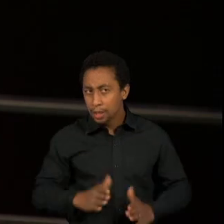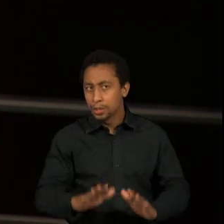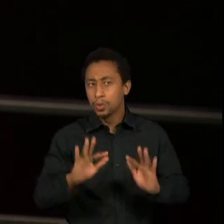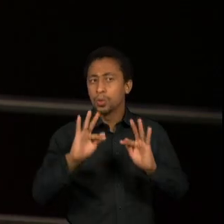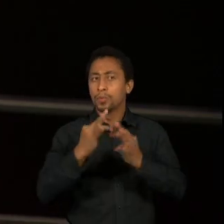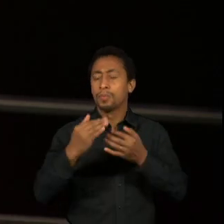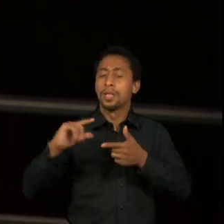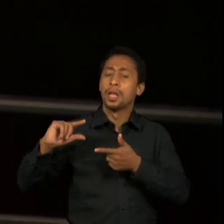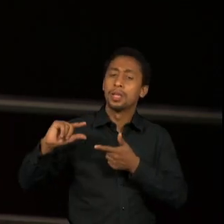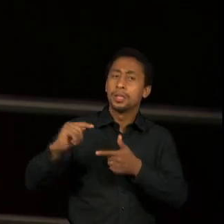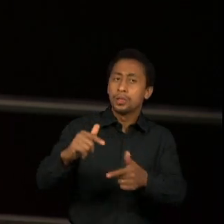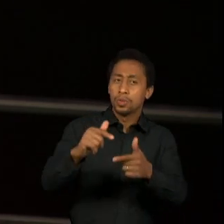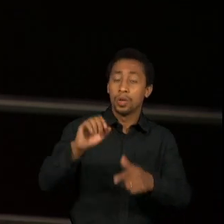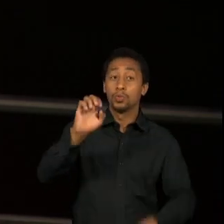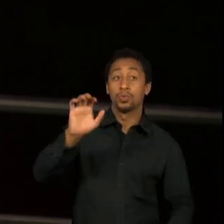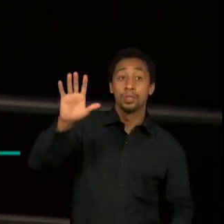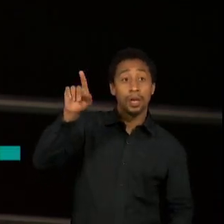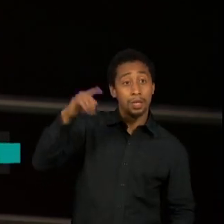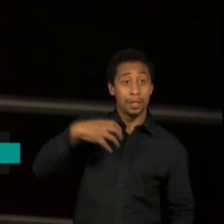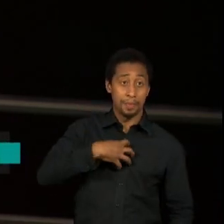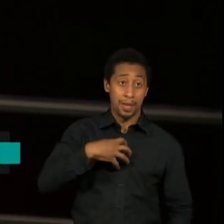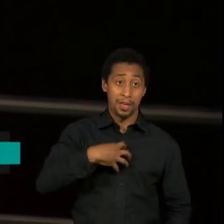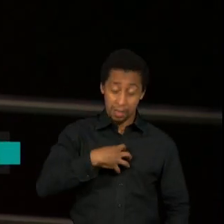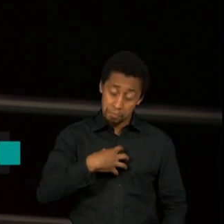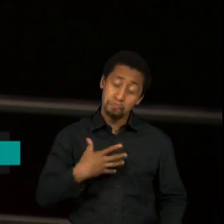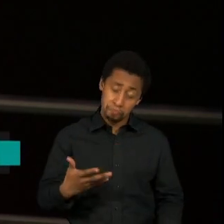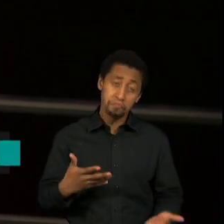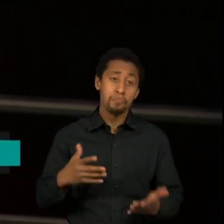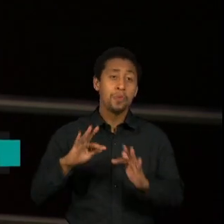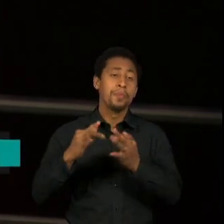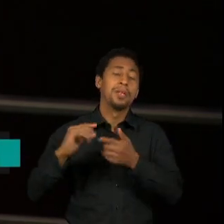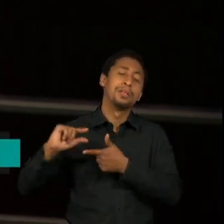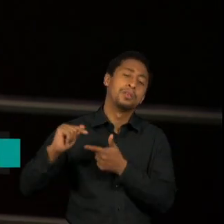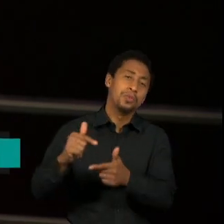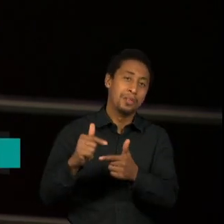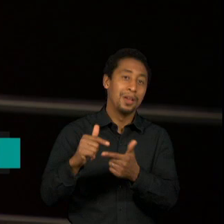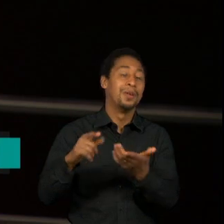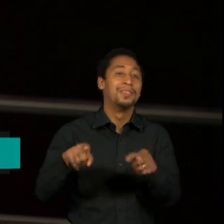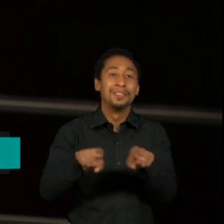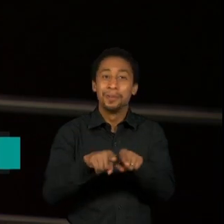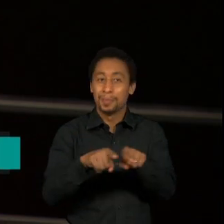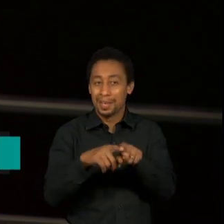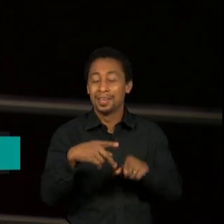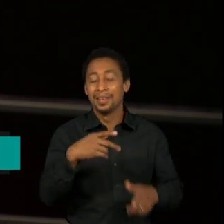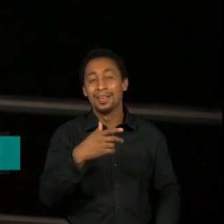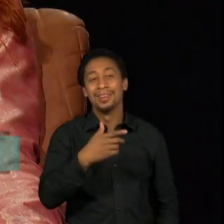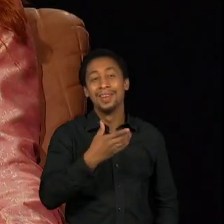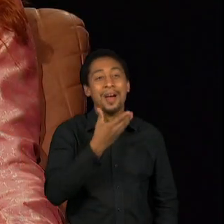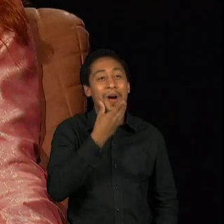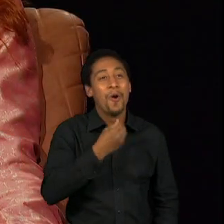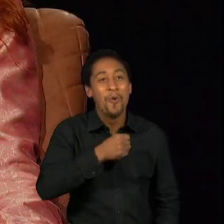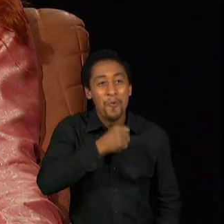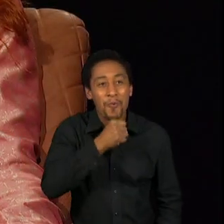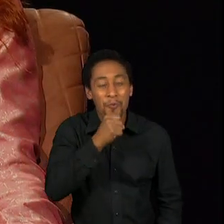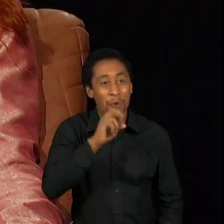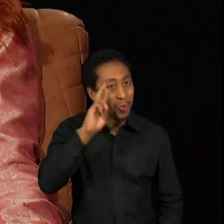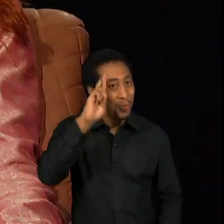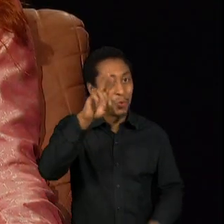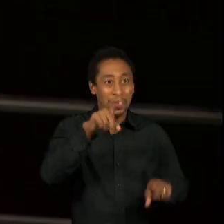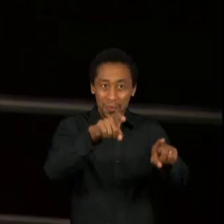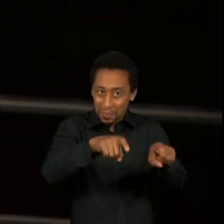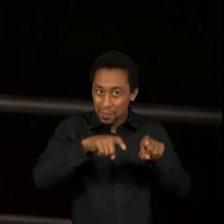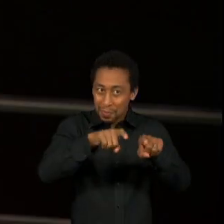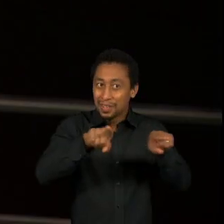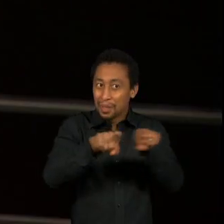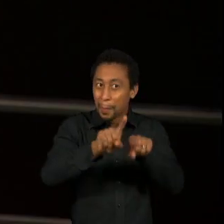tradicional da Bahia, de formação pequeno-burguesa, neta de um fazendeiro e ex-governador da Bahia. Você pode contar um pouco para a gente sobre